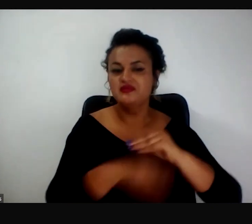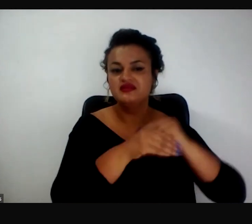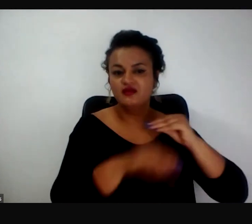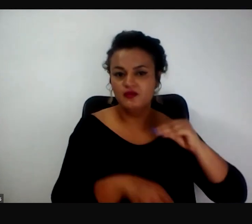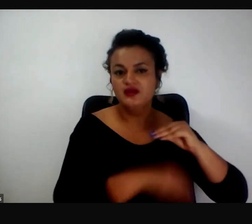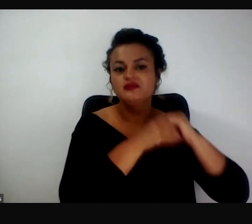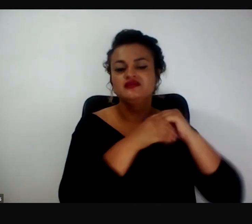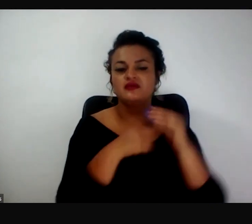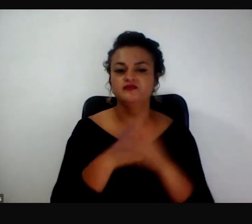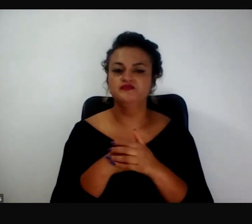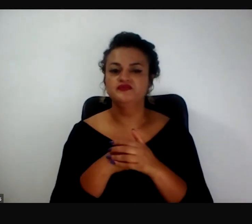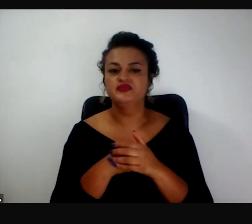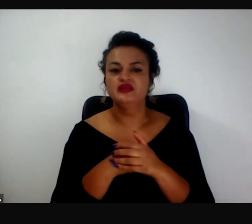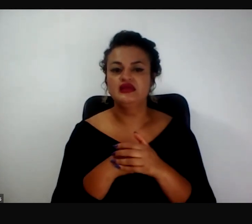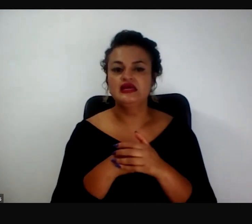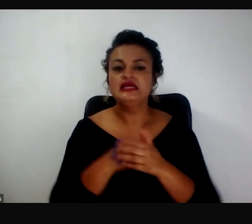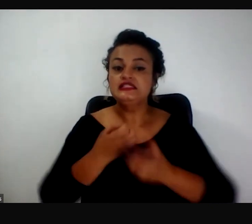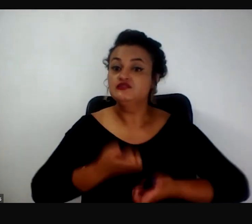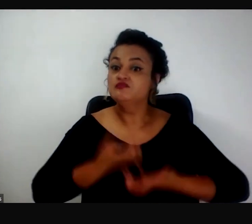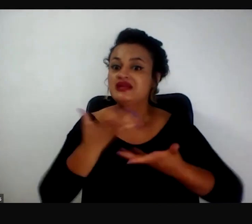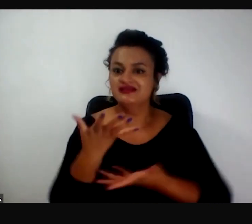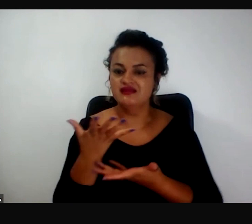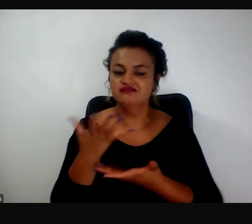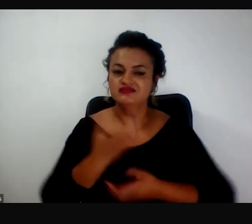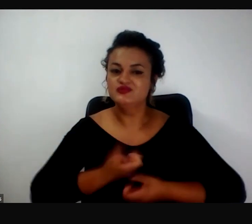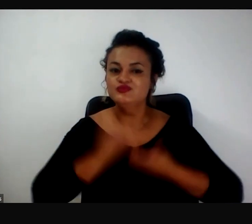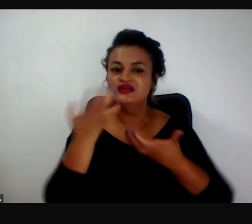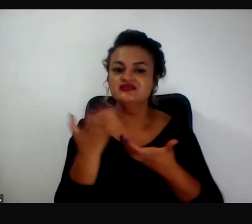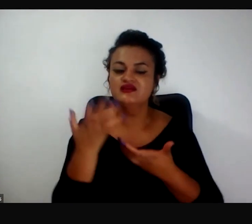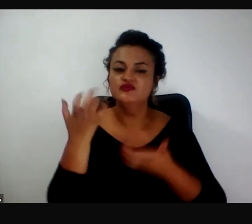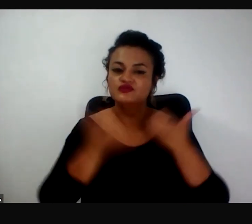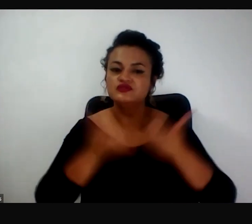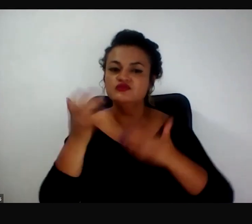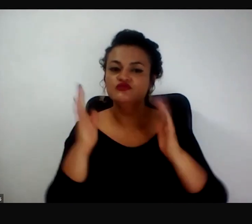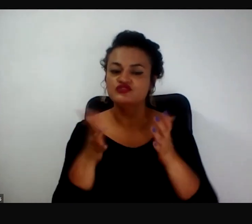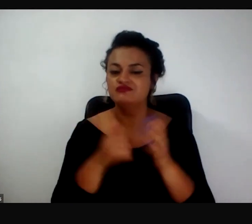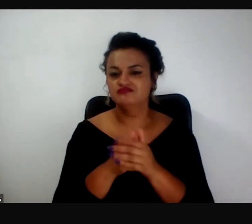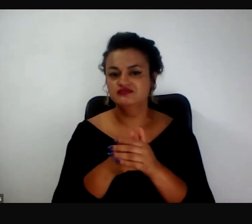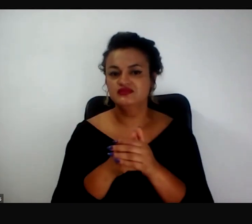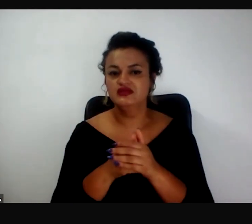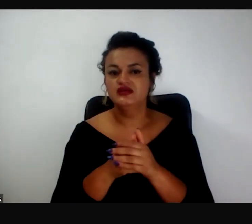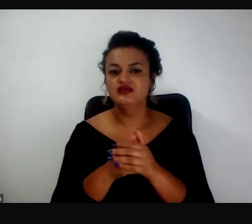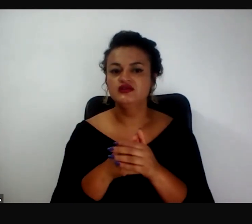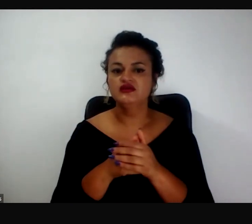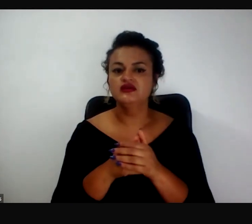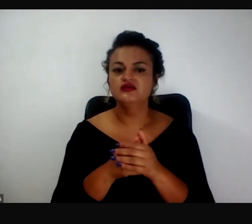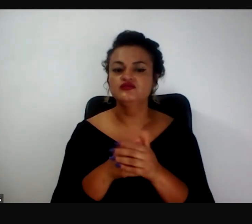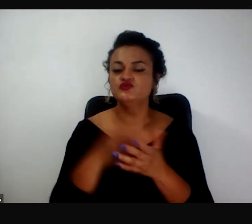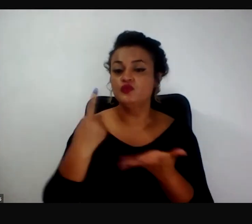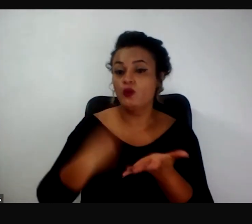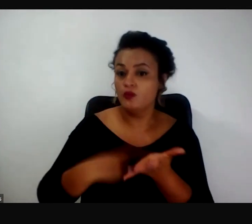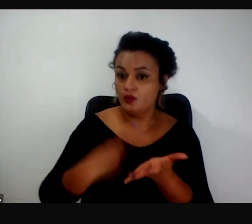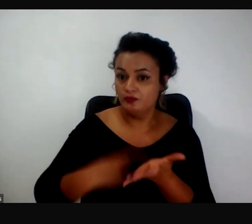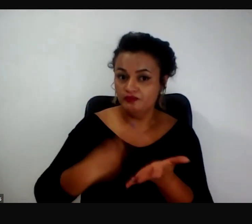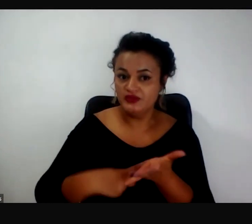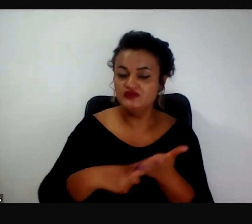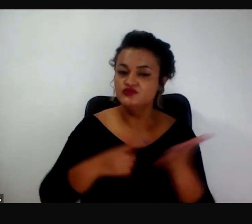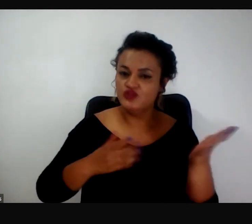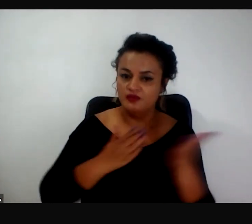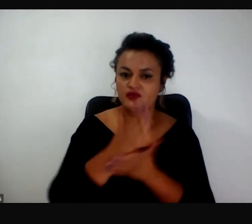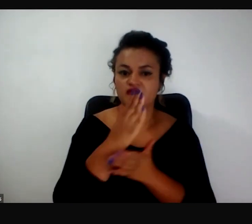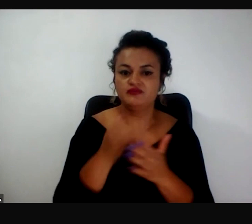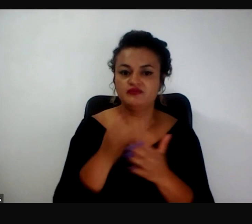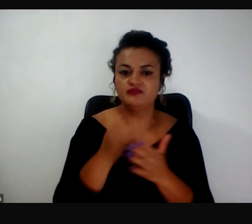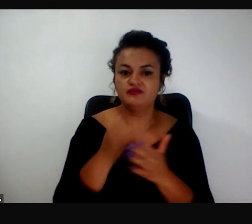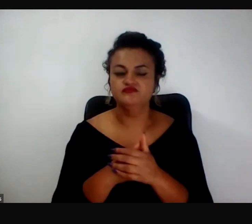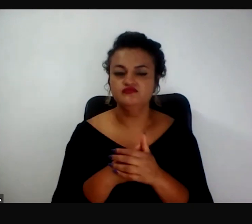eu dizia, frustração sem valor nem positivo nem negativo, frustração do ponto de vista de quem queria aprovar isso e não